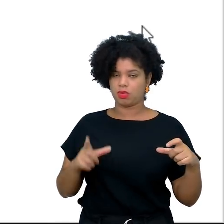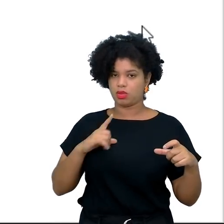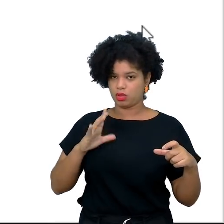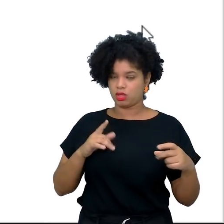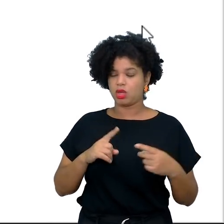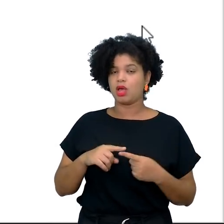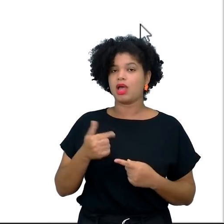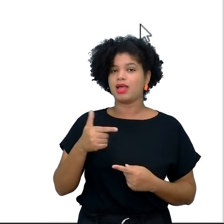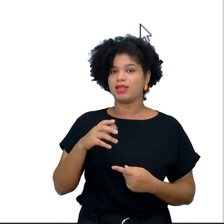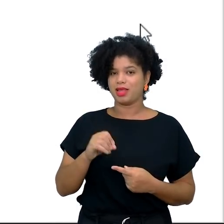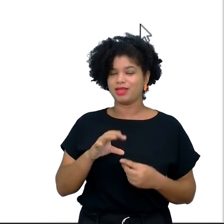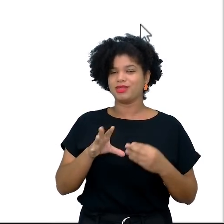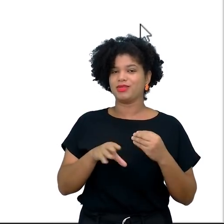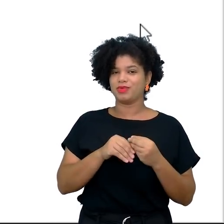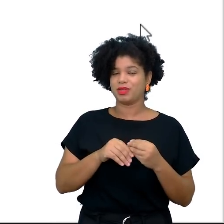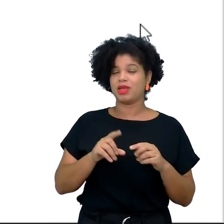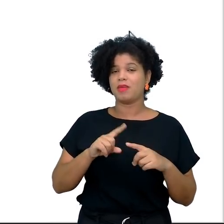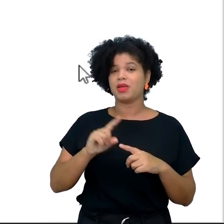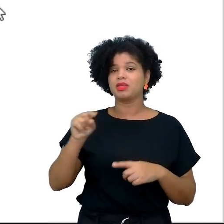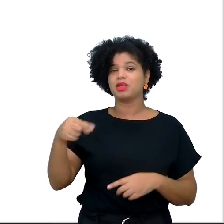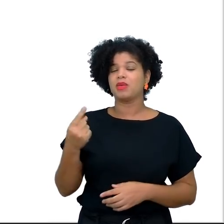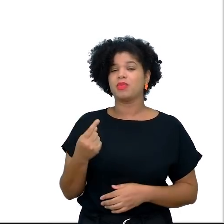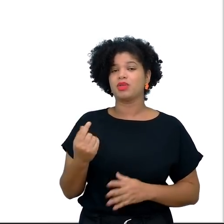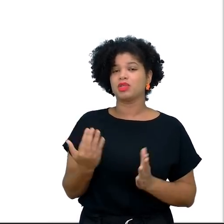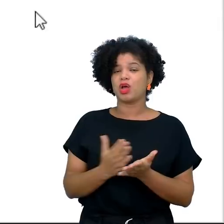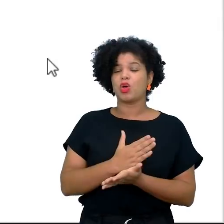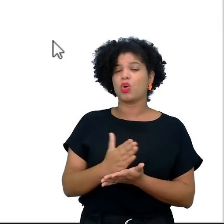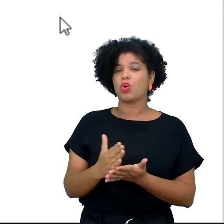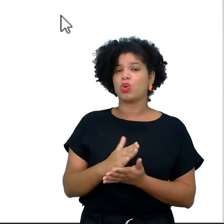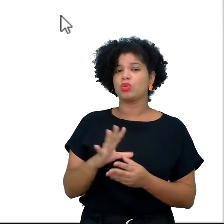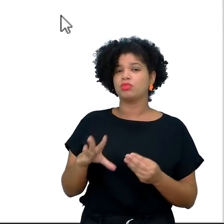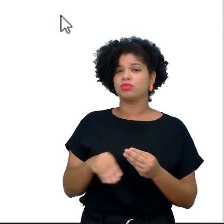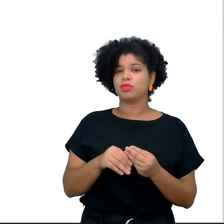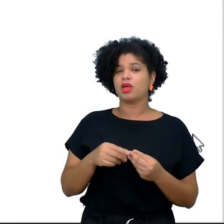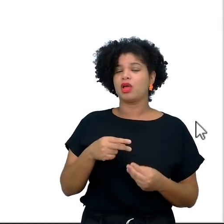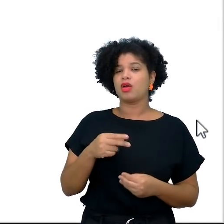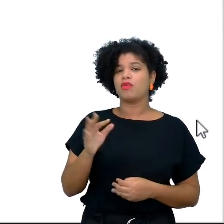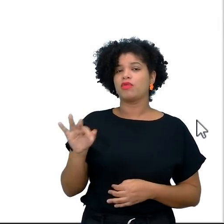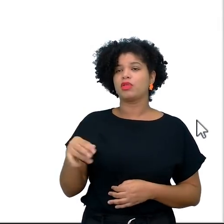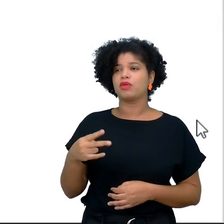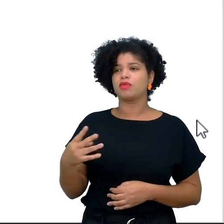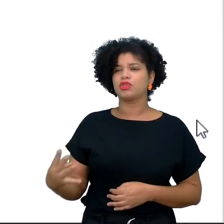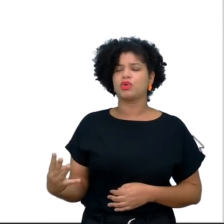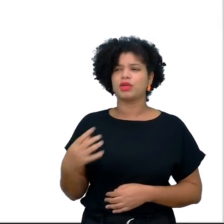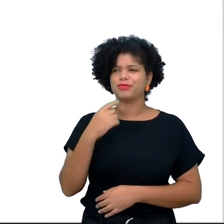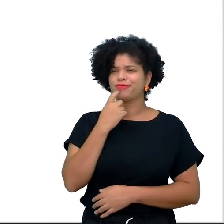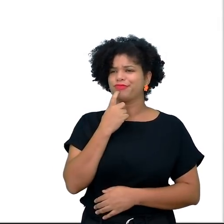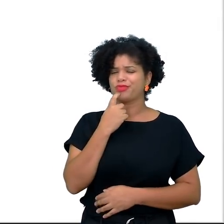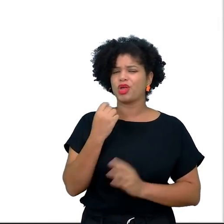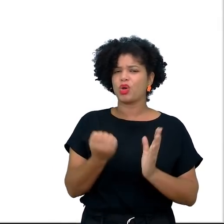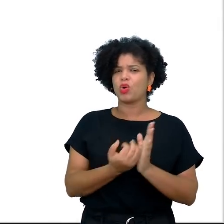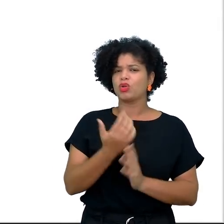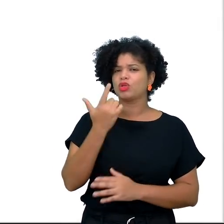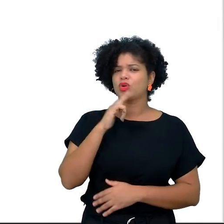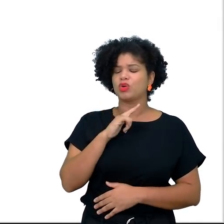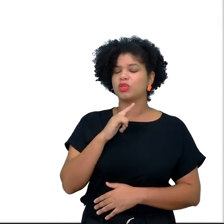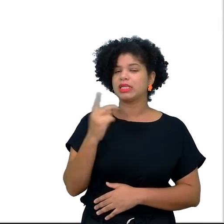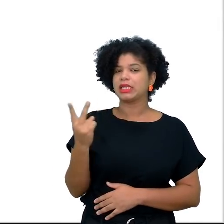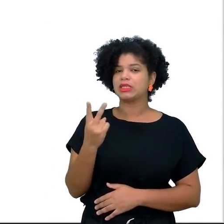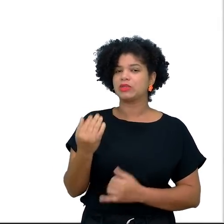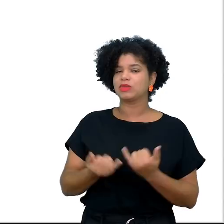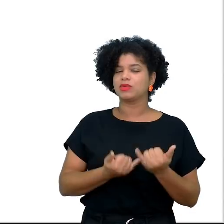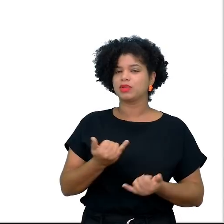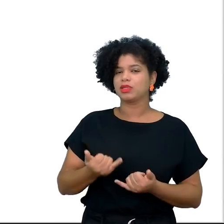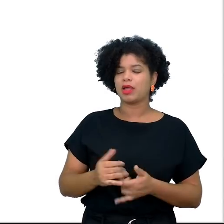bafo, e ganhou algumas na segunda, né, terminando o jogo com 24. Então, quantas figurinhas ele ganhou na segunda